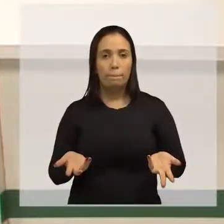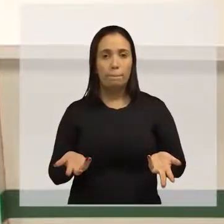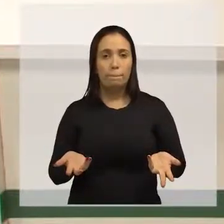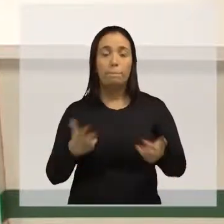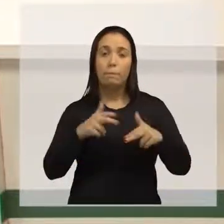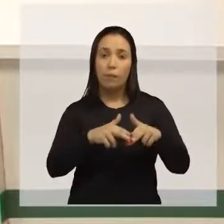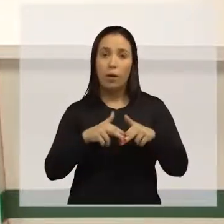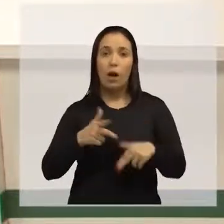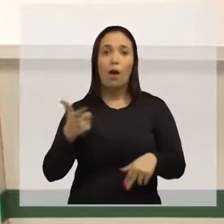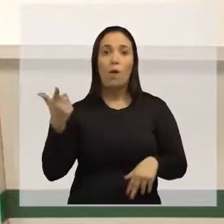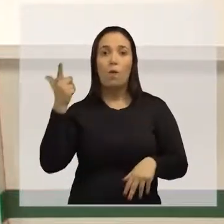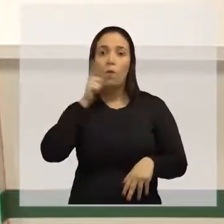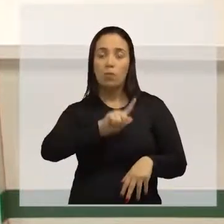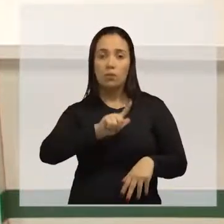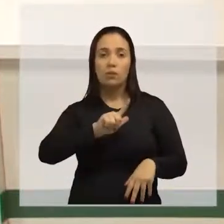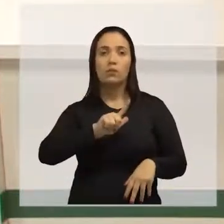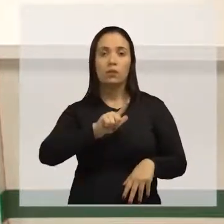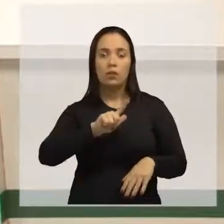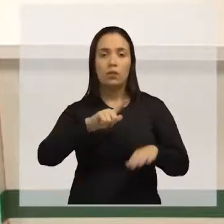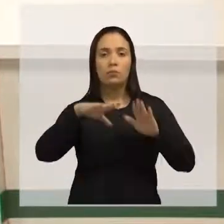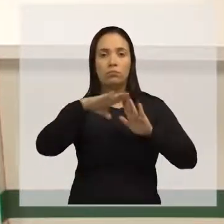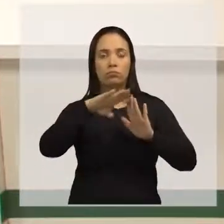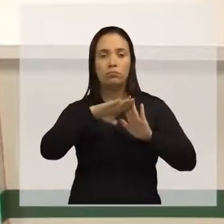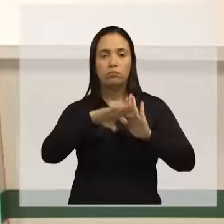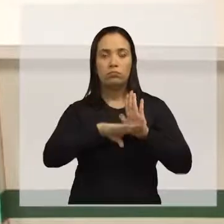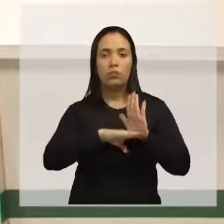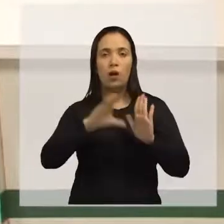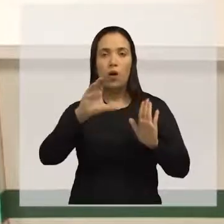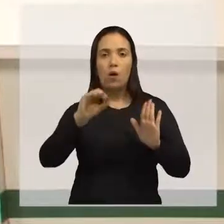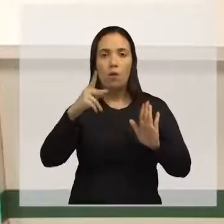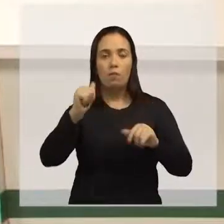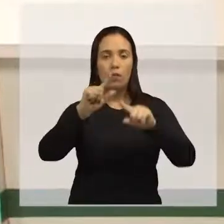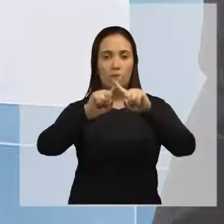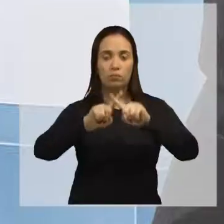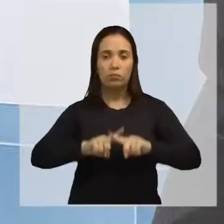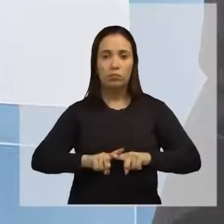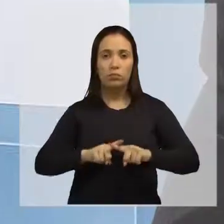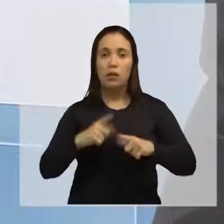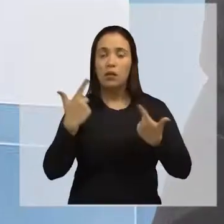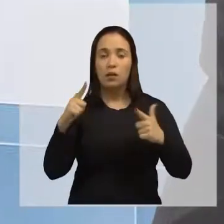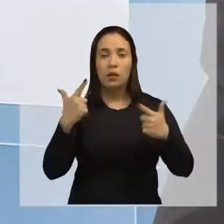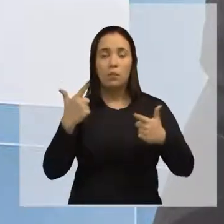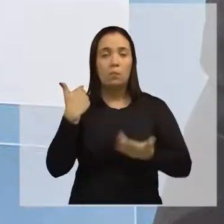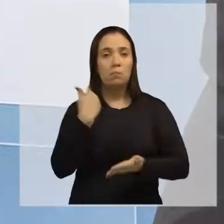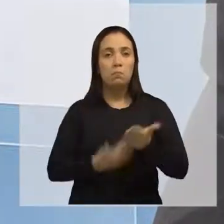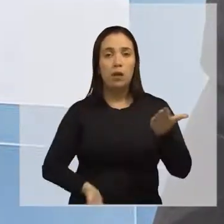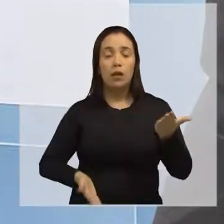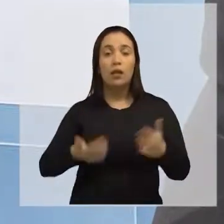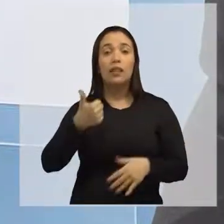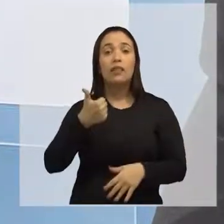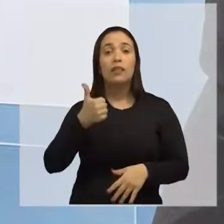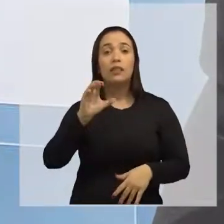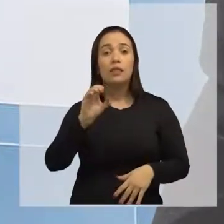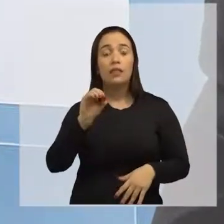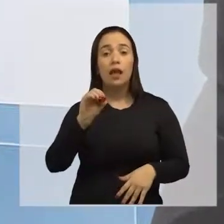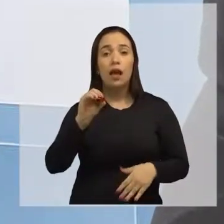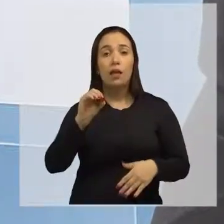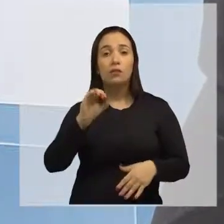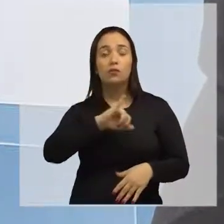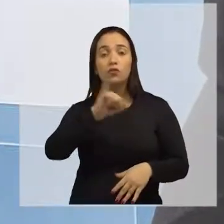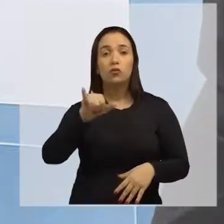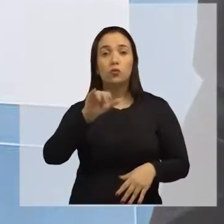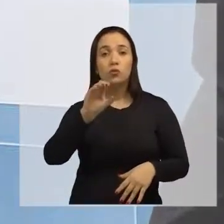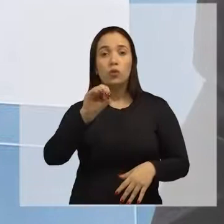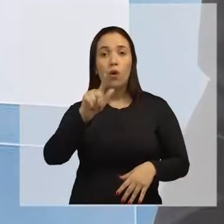Entramos na Copa com um time que não toma gol há 10 jogos. Somos o segundo ranking.